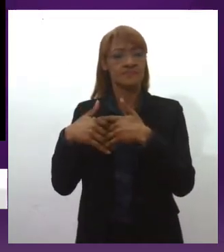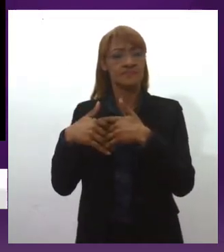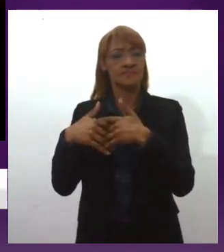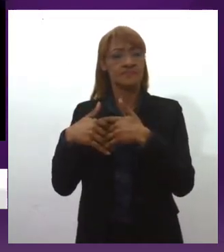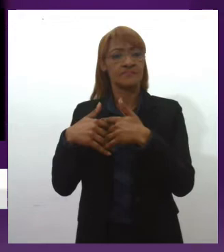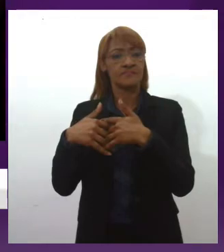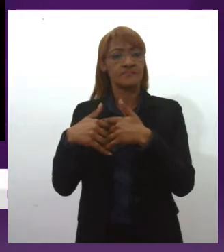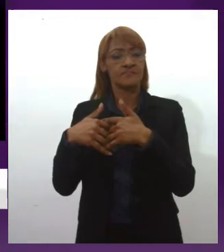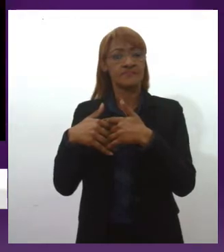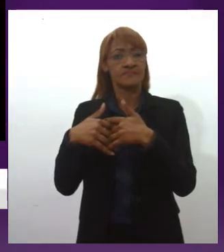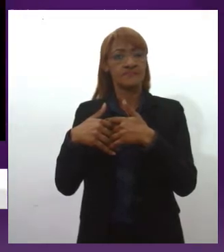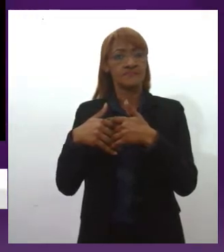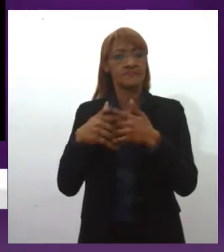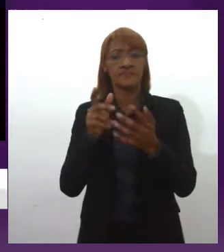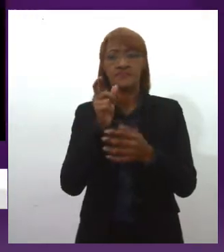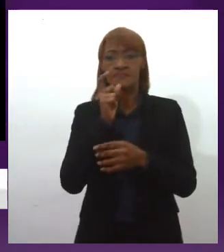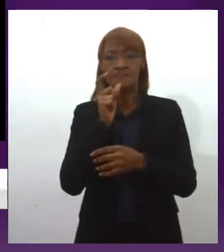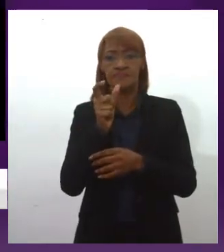Música